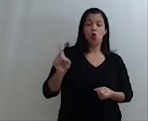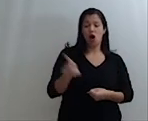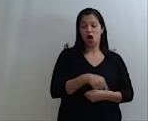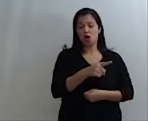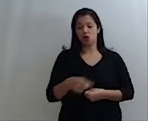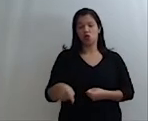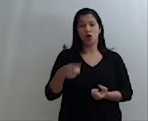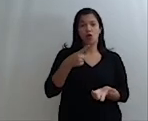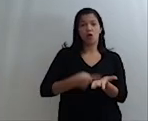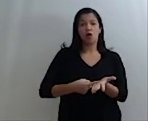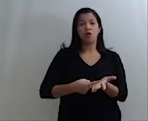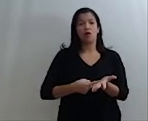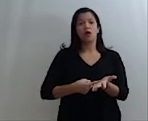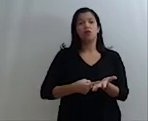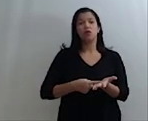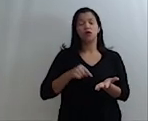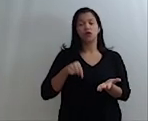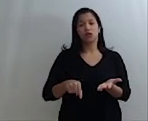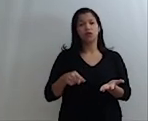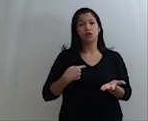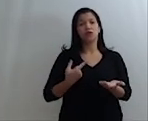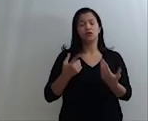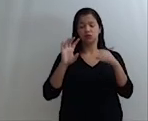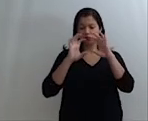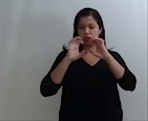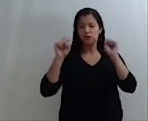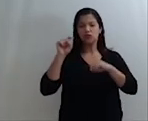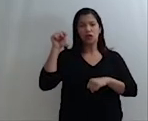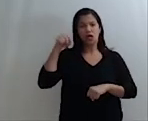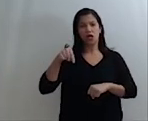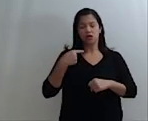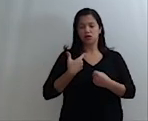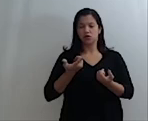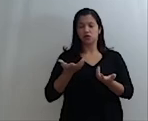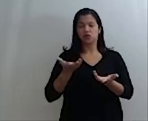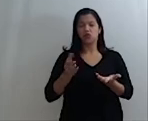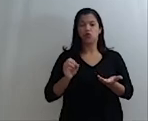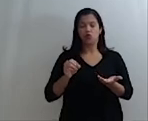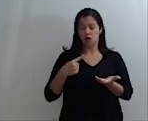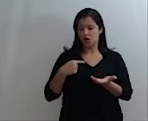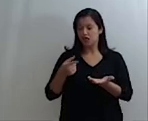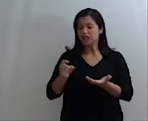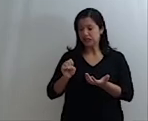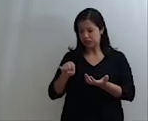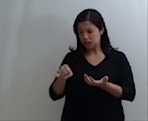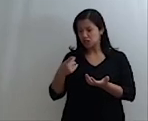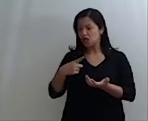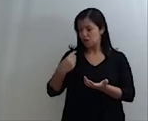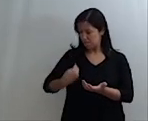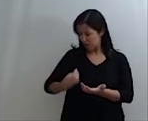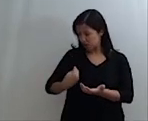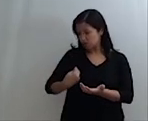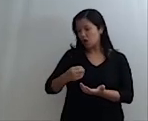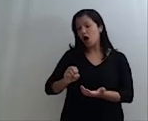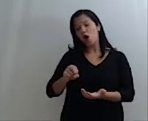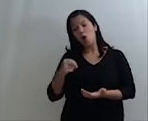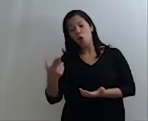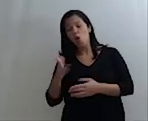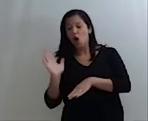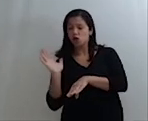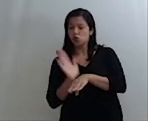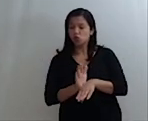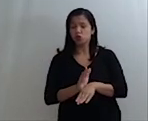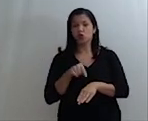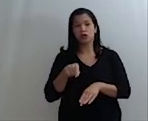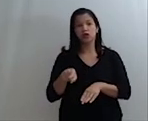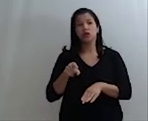nesse ponto para que que o Tribunal de Justiça eh afastando então a coautoria reconhecendo que seria a participação o Tribunal de Justiça então avaliasse se a